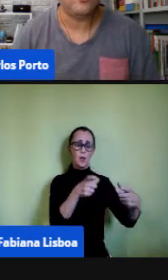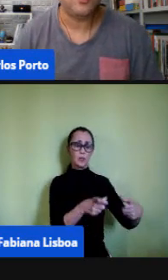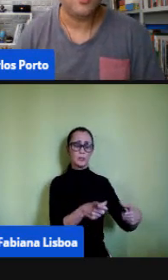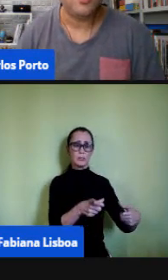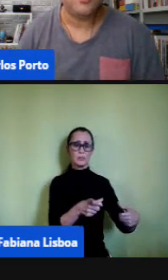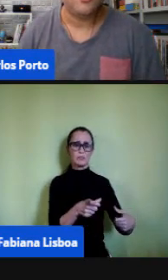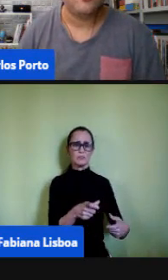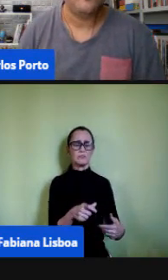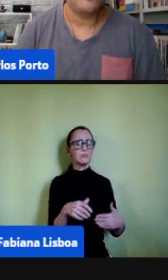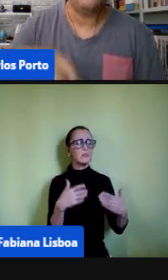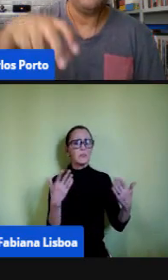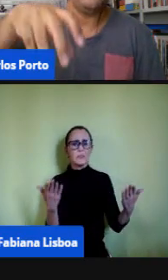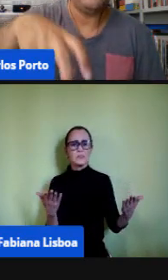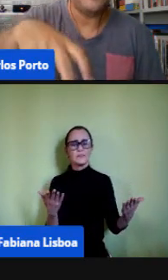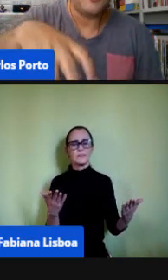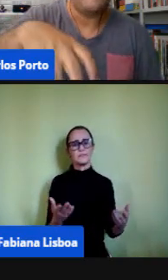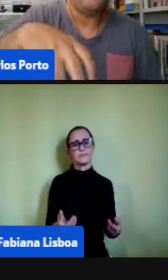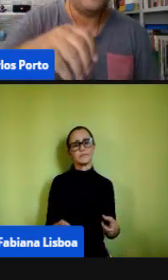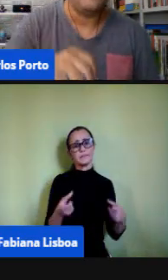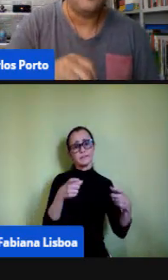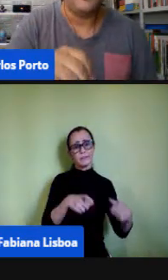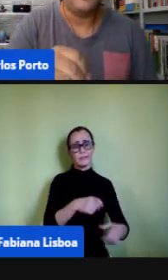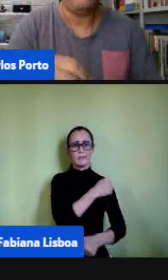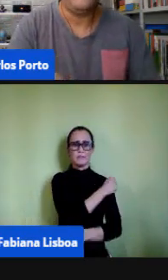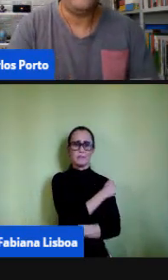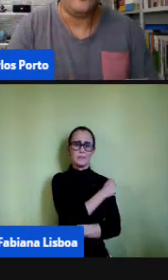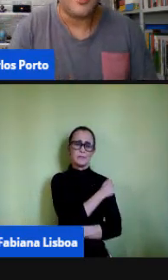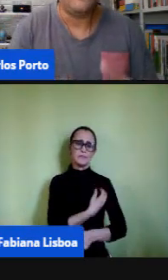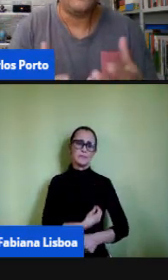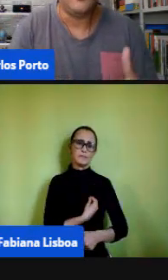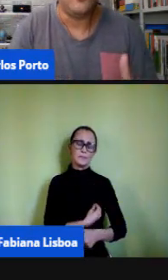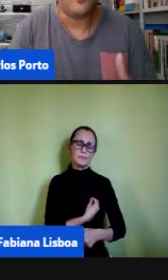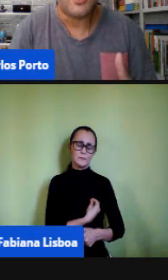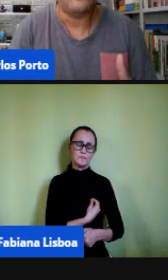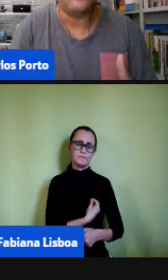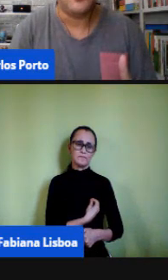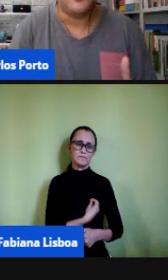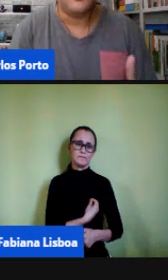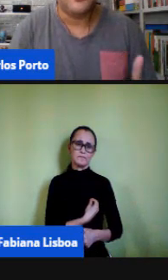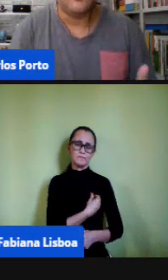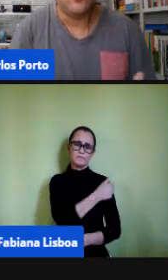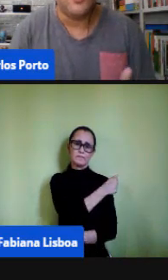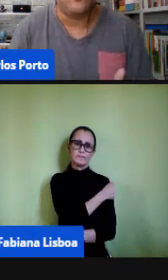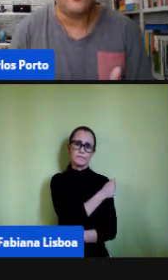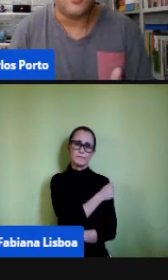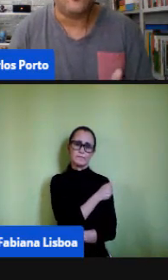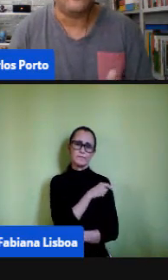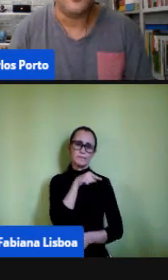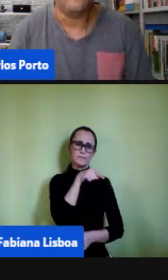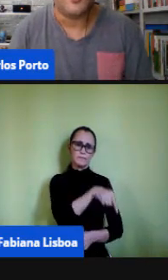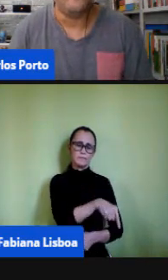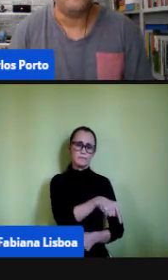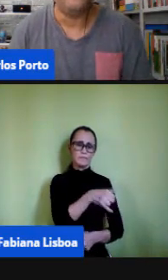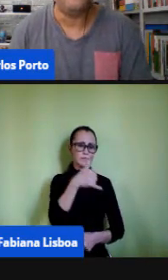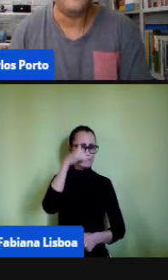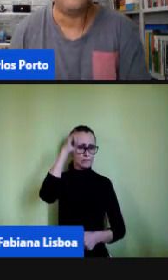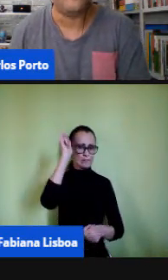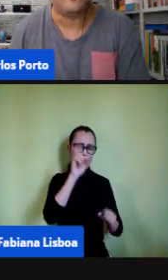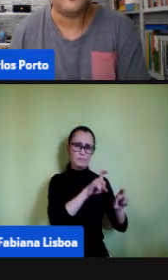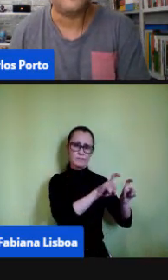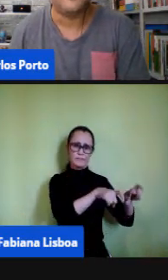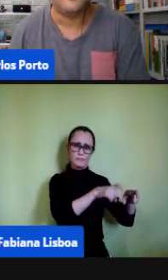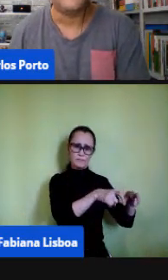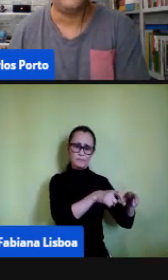estou. Se o aluno ele está vinculado ou situado na zona rural, sendo aluno de